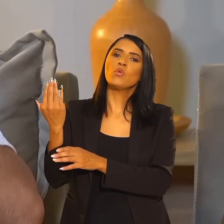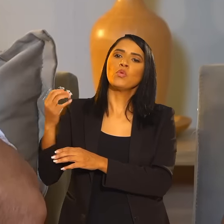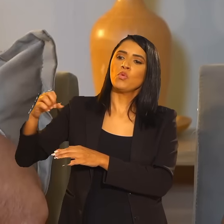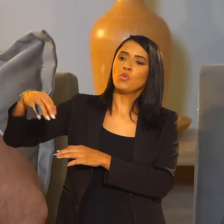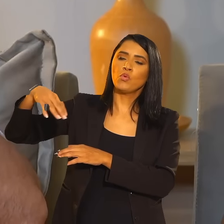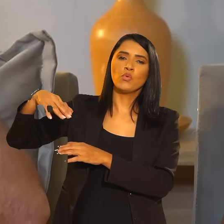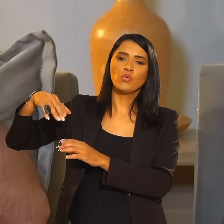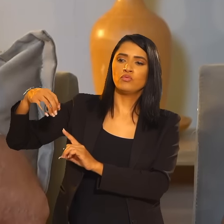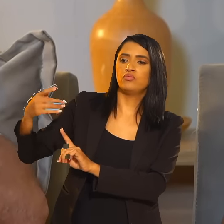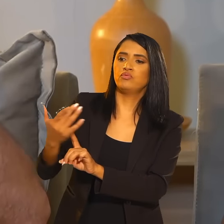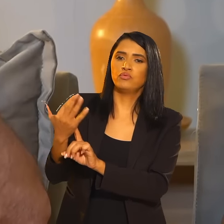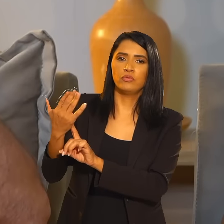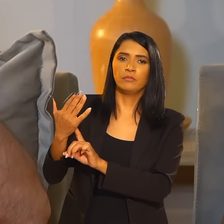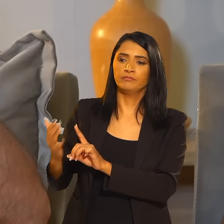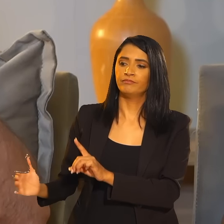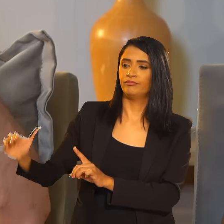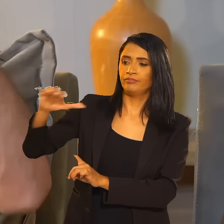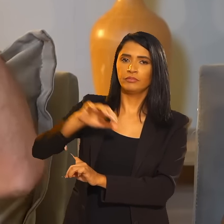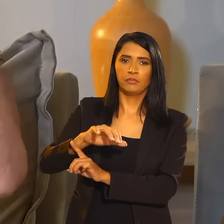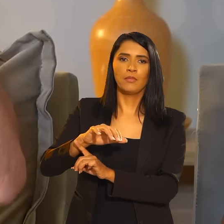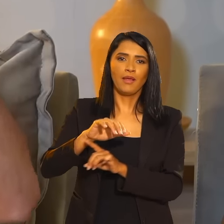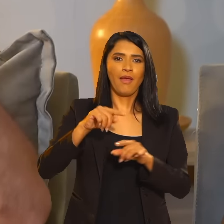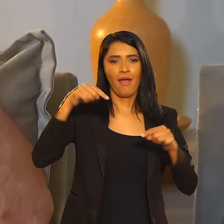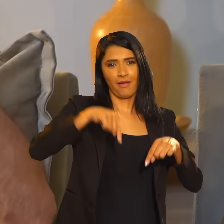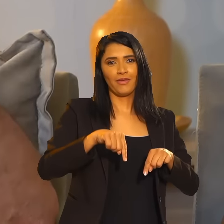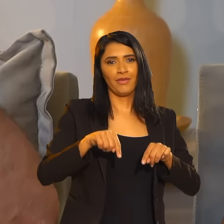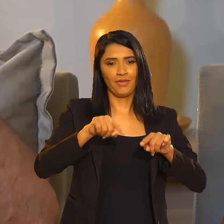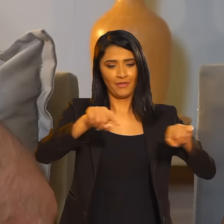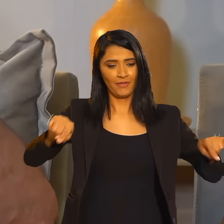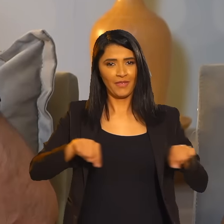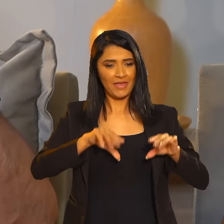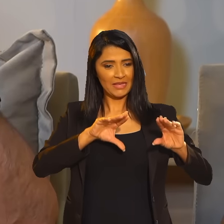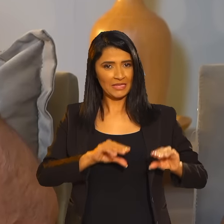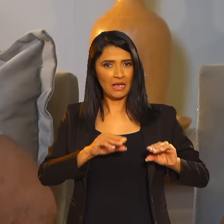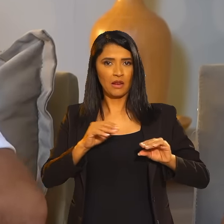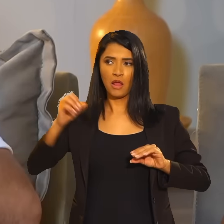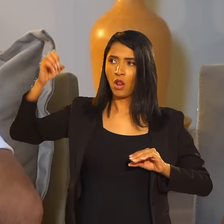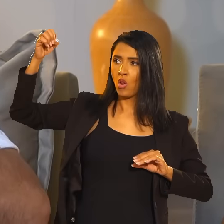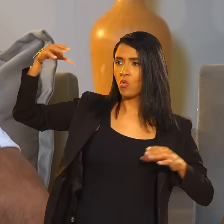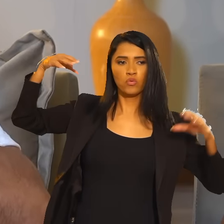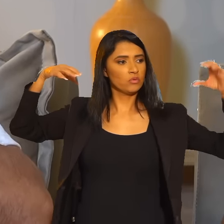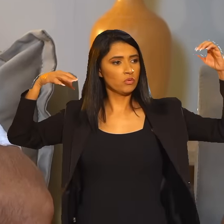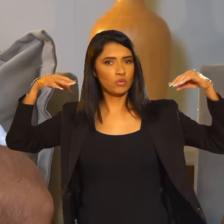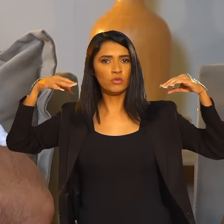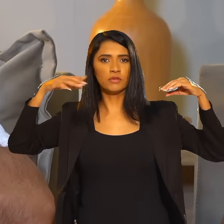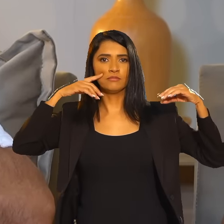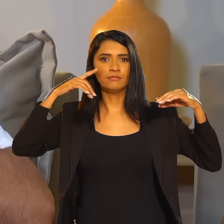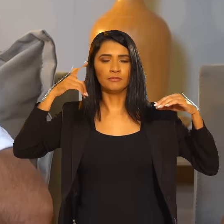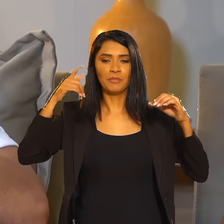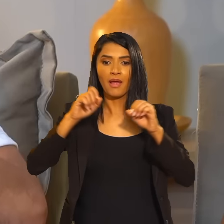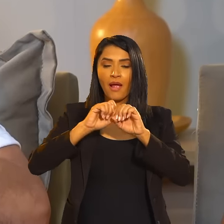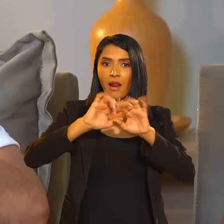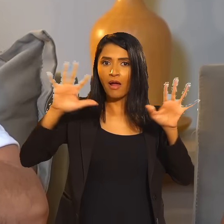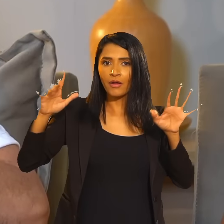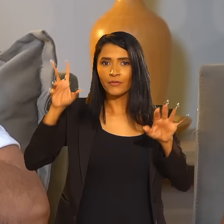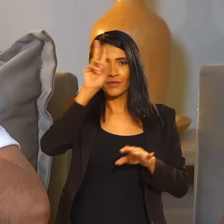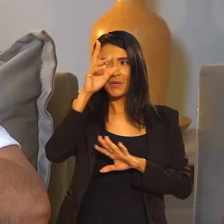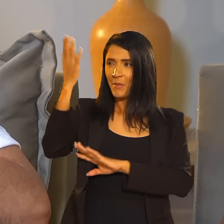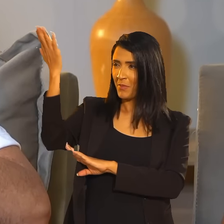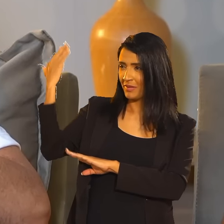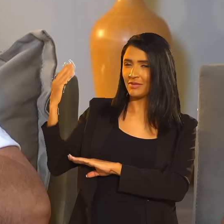cesto. Aqui, por exemplo, a gente está numa sala que as luzes são em cima, exatamente para quê? Para iluminar. E eu me lembro quando